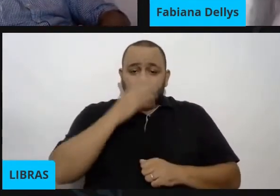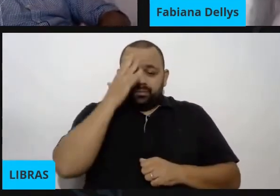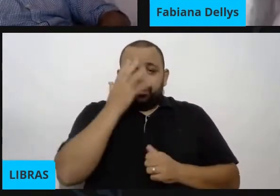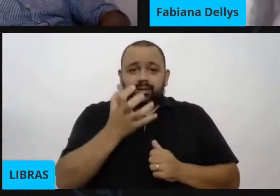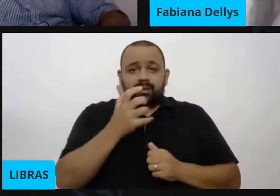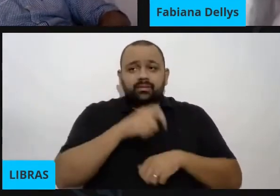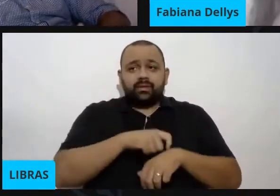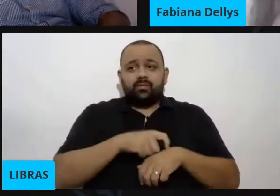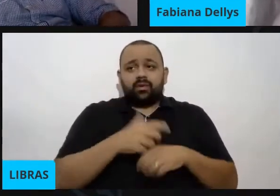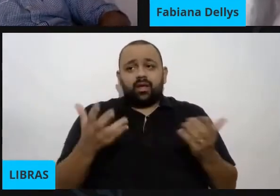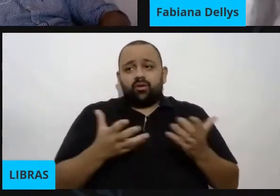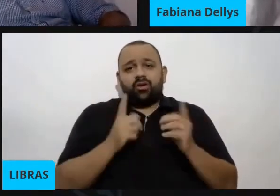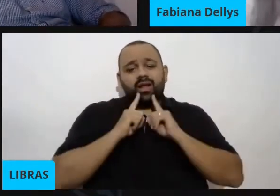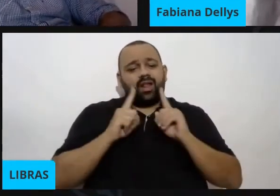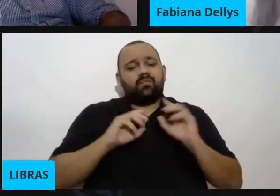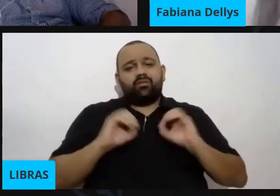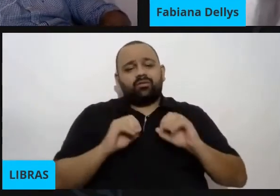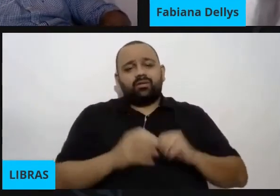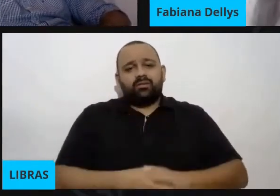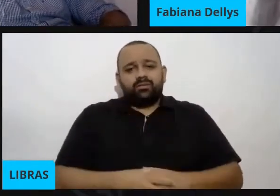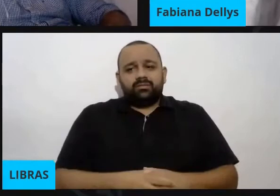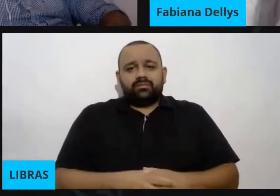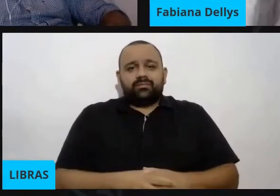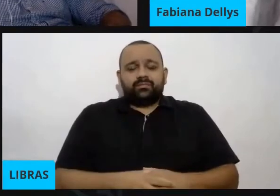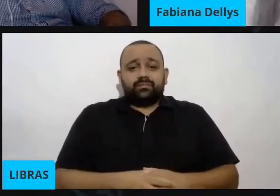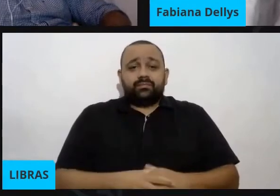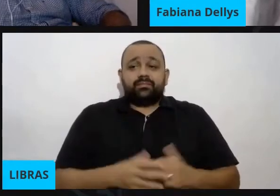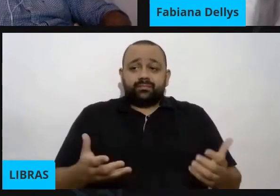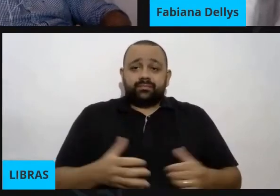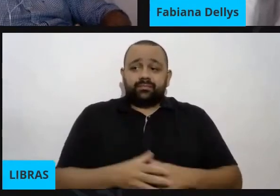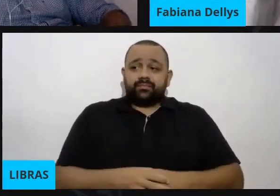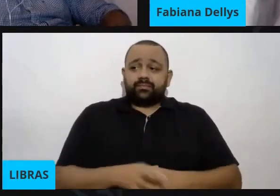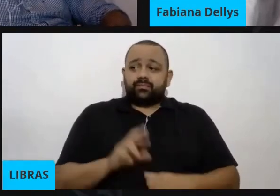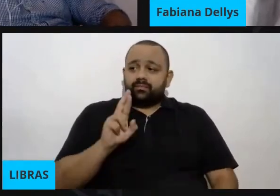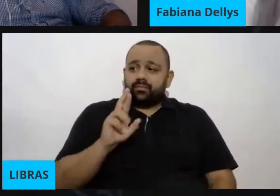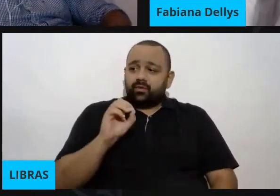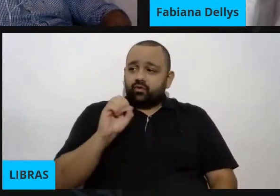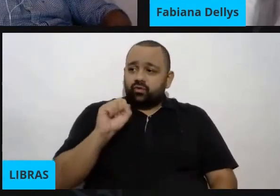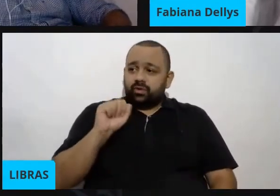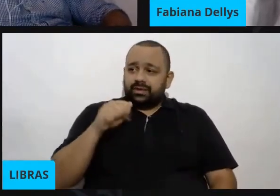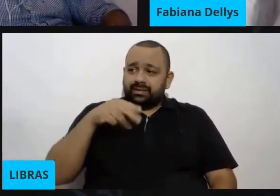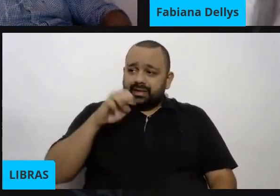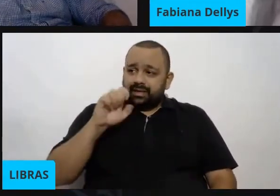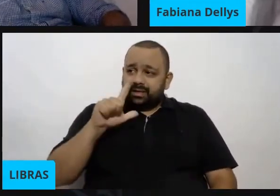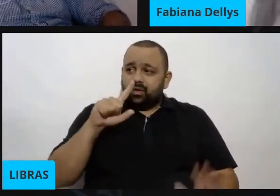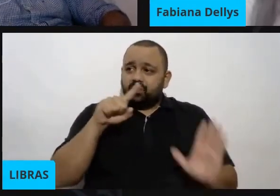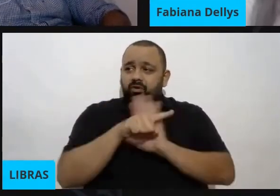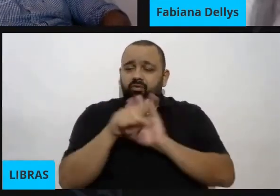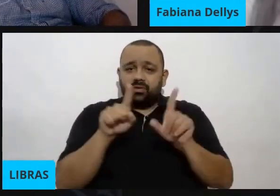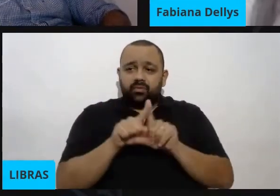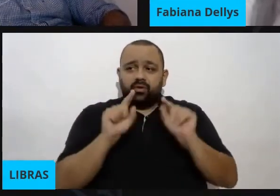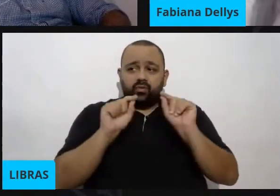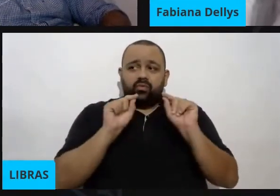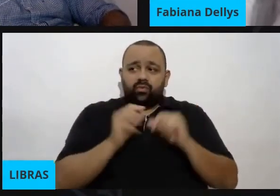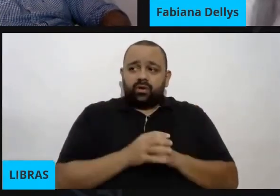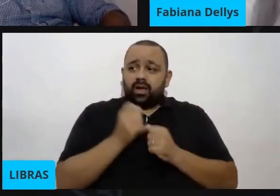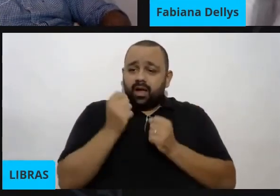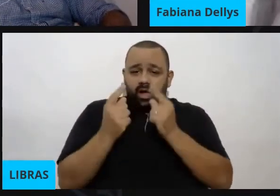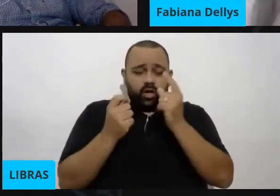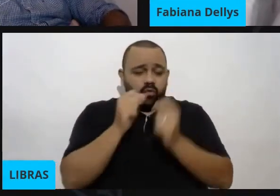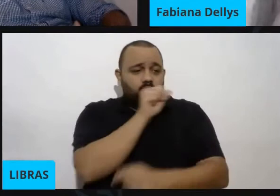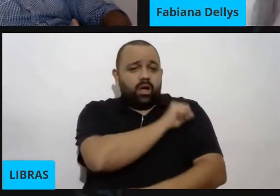a gente não pode reclamar. Verdade. A Rosaquel Gonçalves está perguntando aqui: alguns